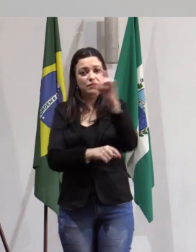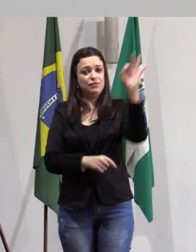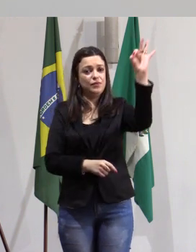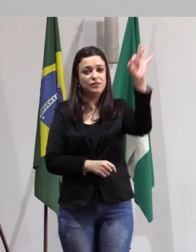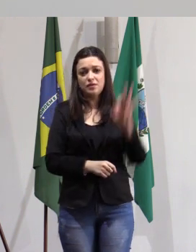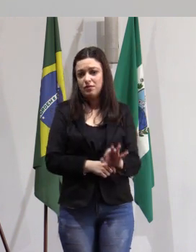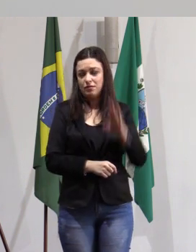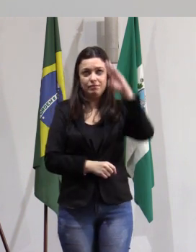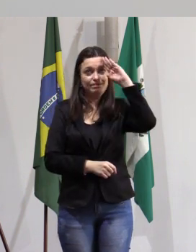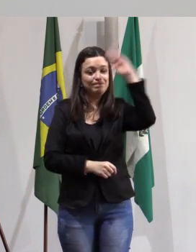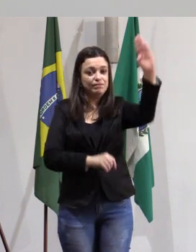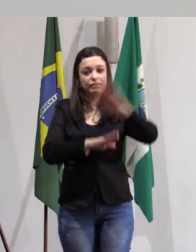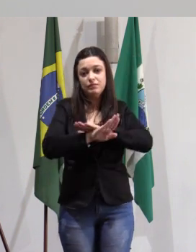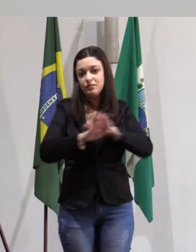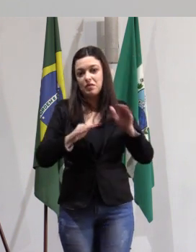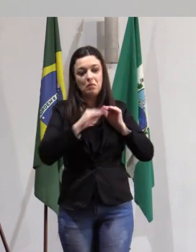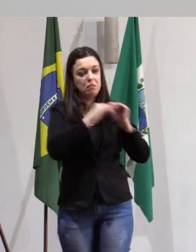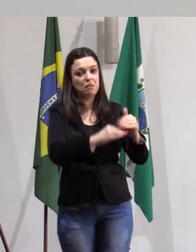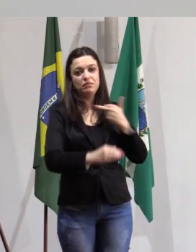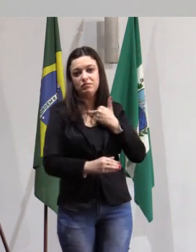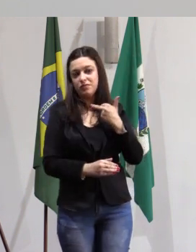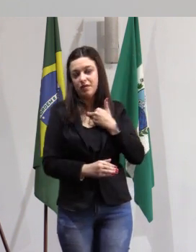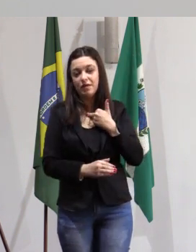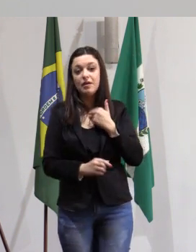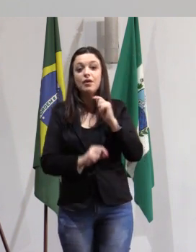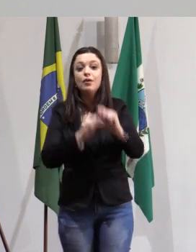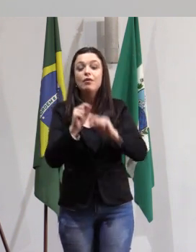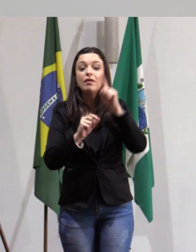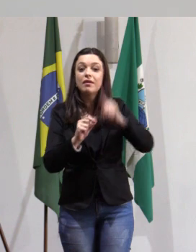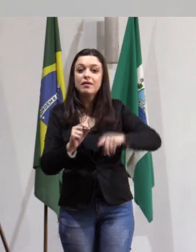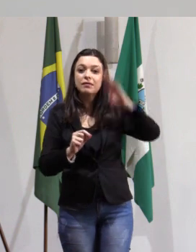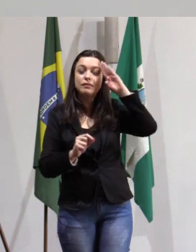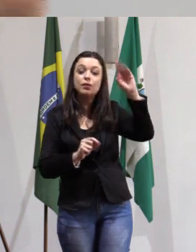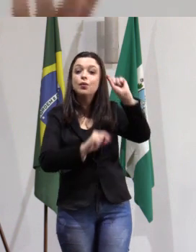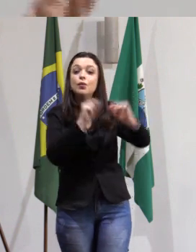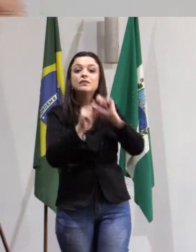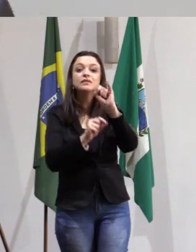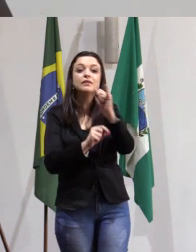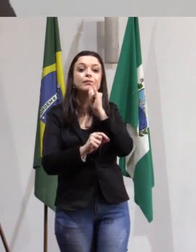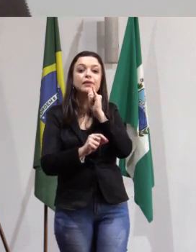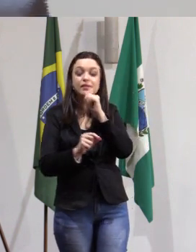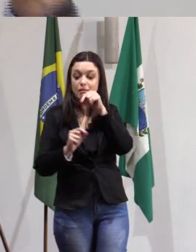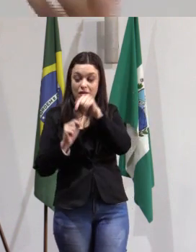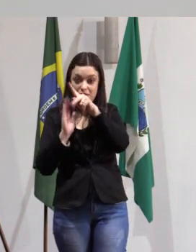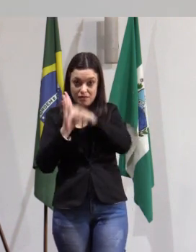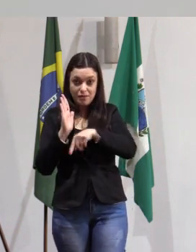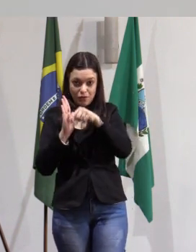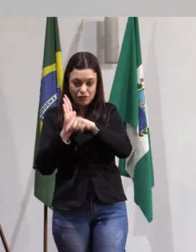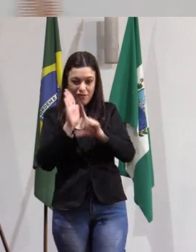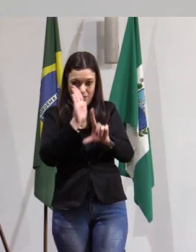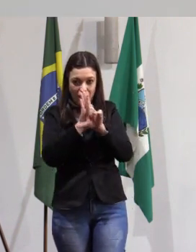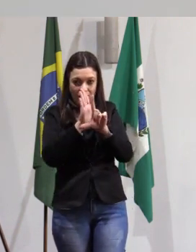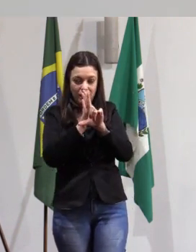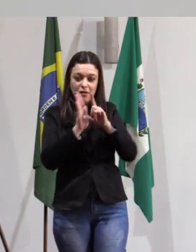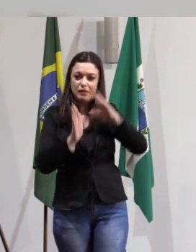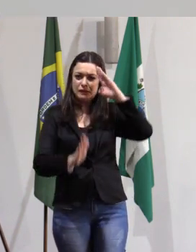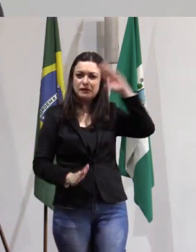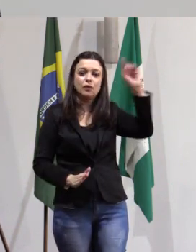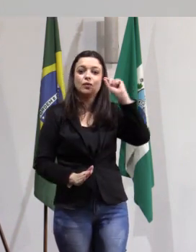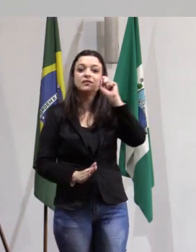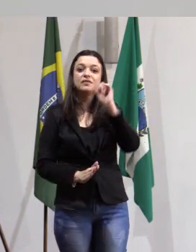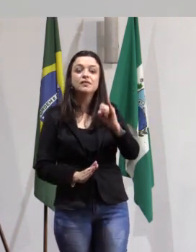de remissões a outras instâncias futuras de regulamentação daquilo que